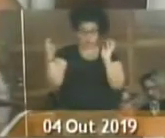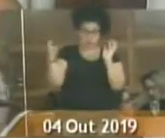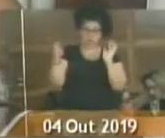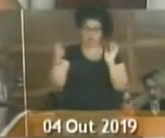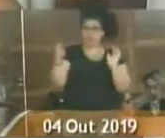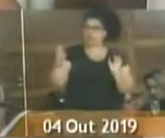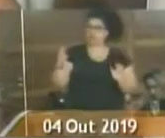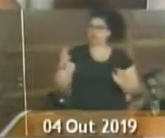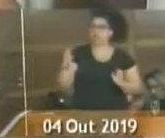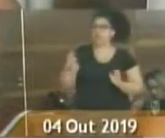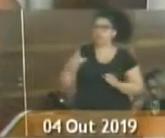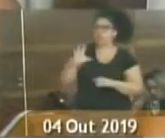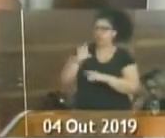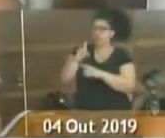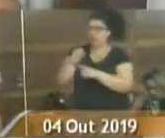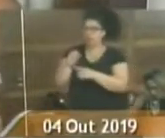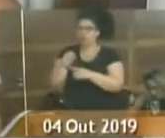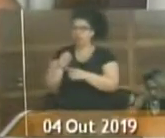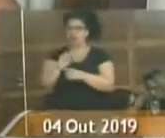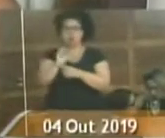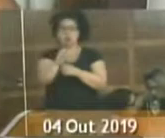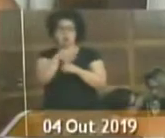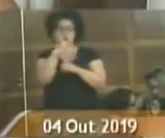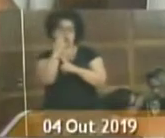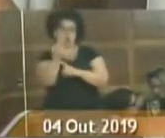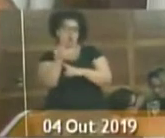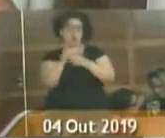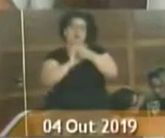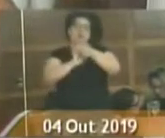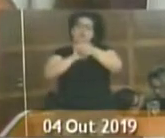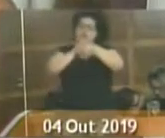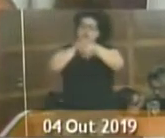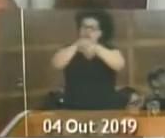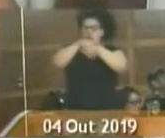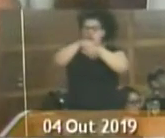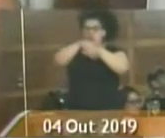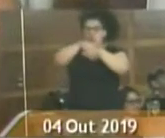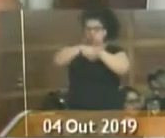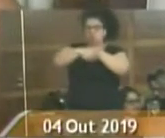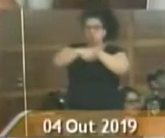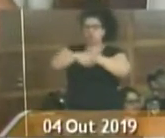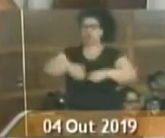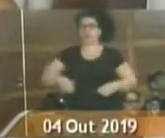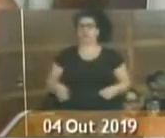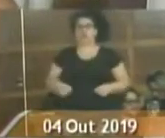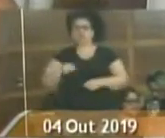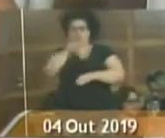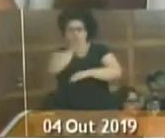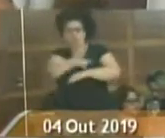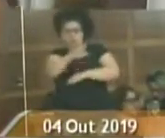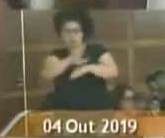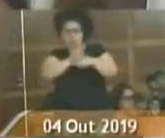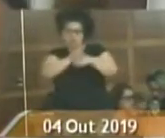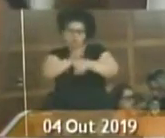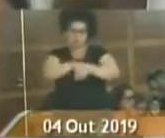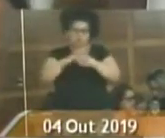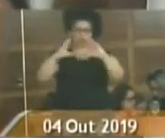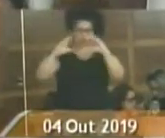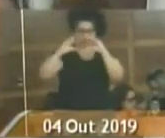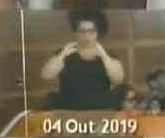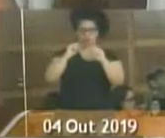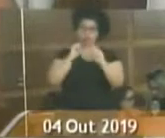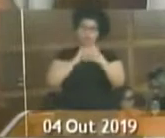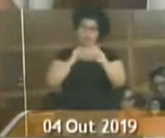não pode passear, não, hein? Bem cedinho, assim que vocês acordarem, ou ao entardecer, tá? Que senão acontece